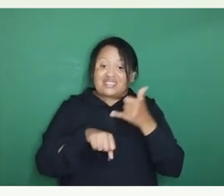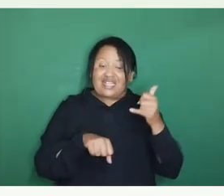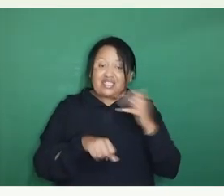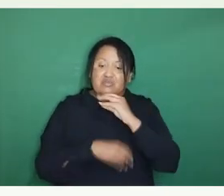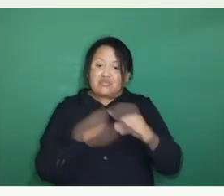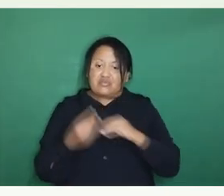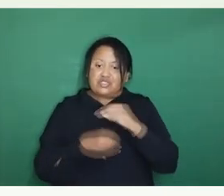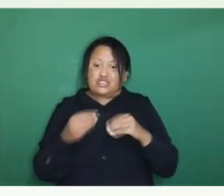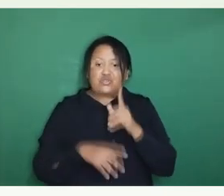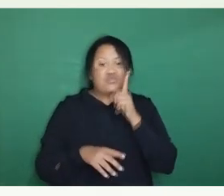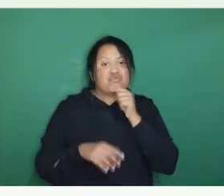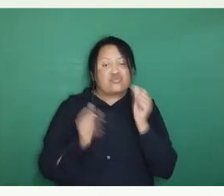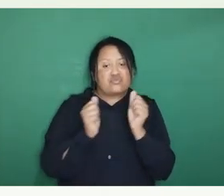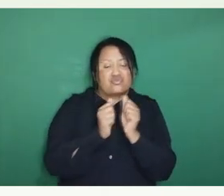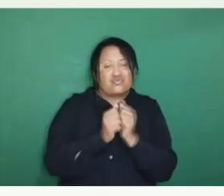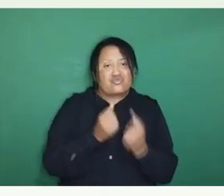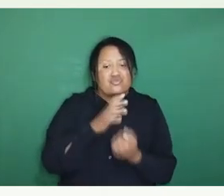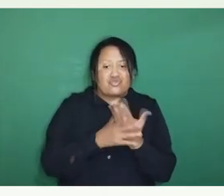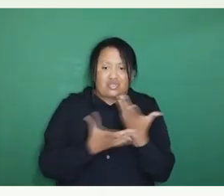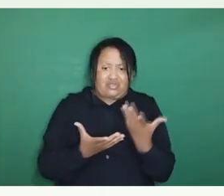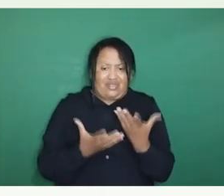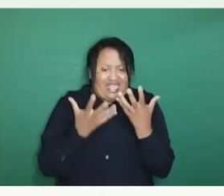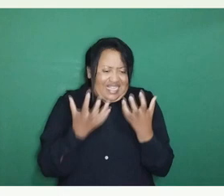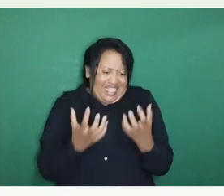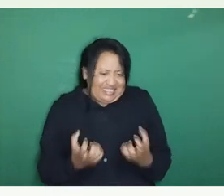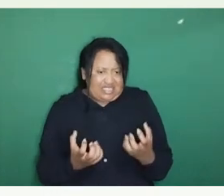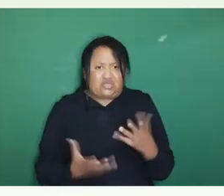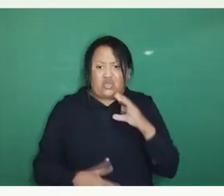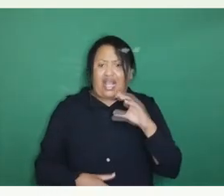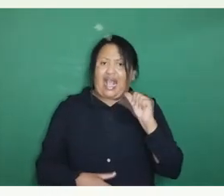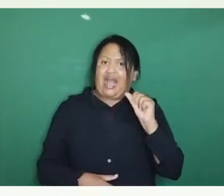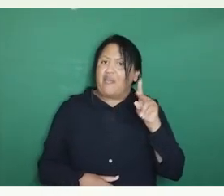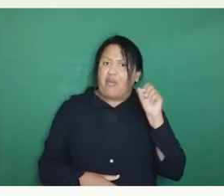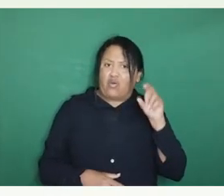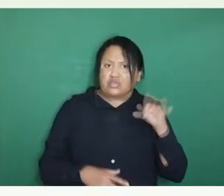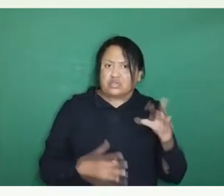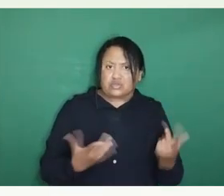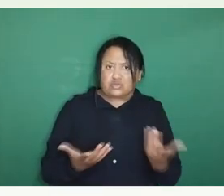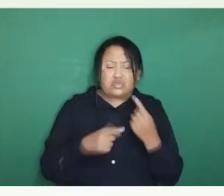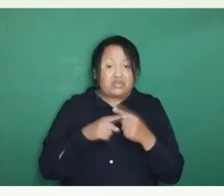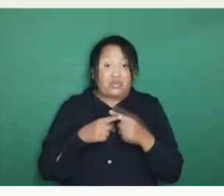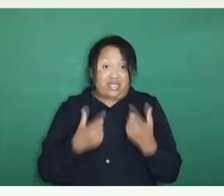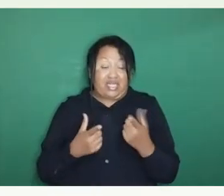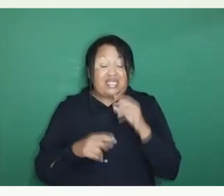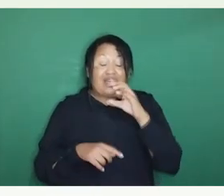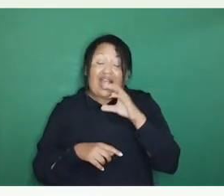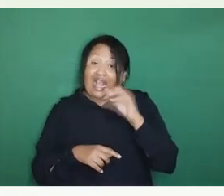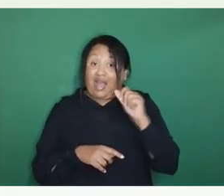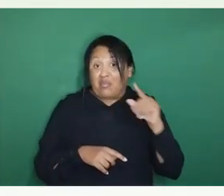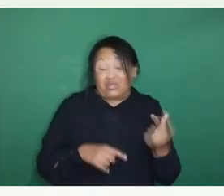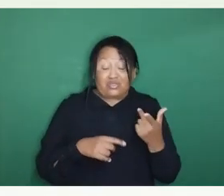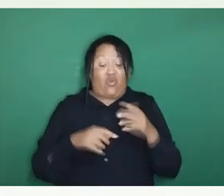certo se vai formar o ácido carbônico vai deixar o sólido ácido também não é o que ele tem interesse